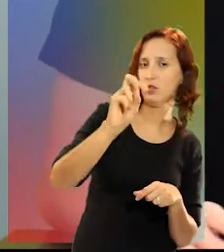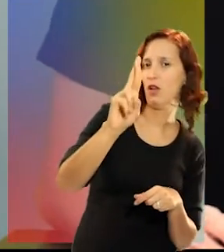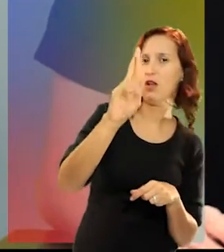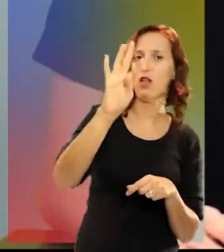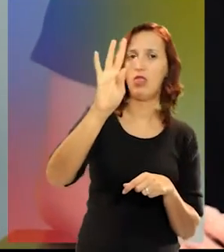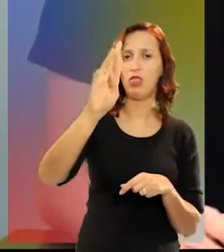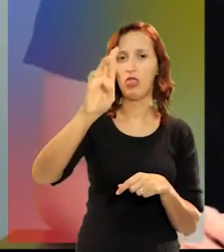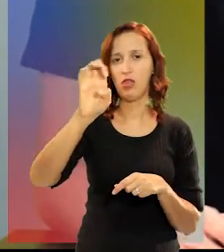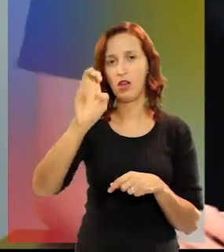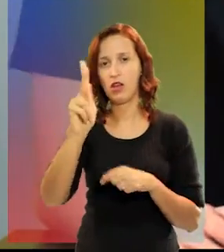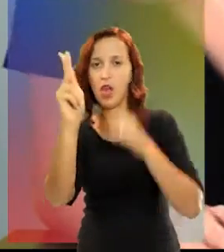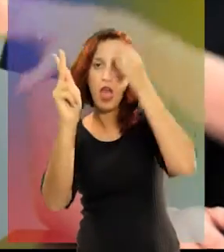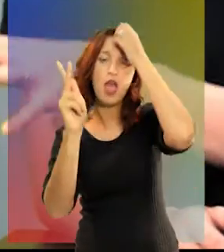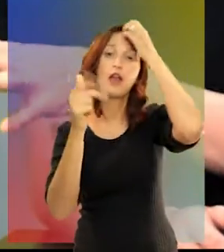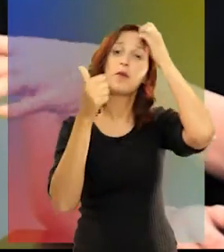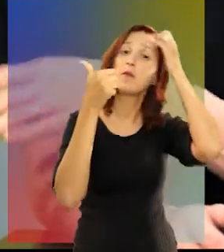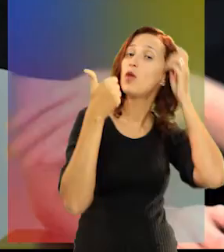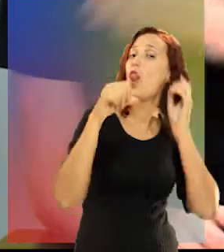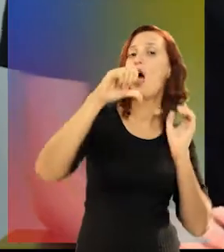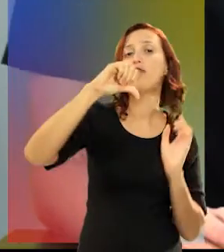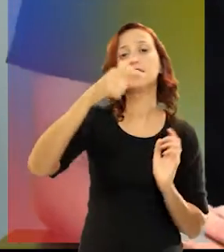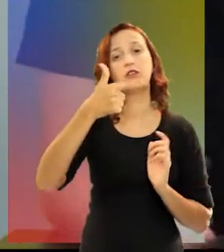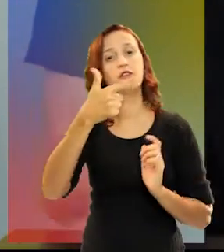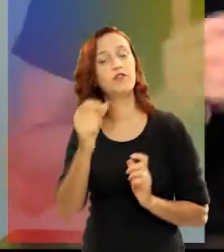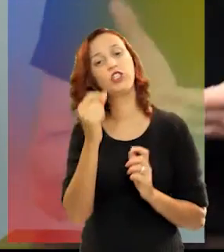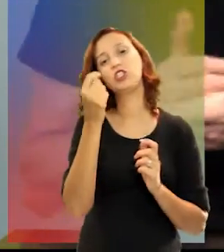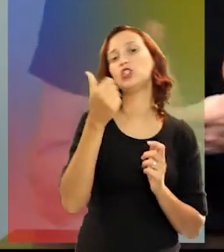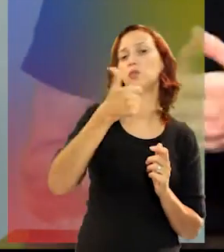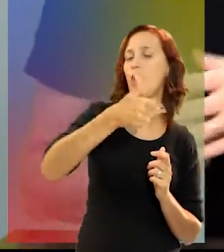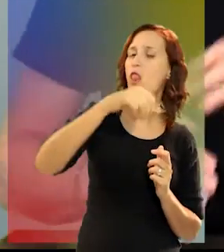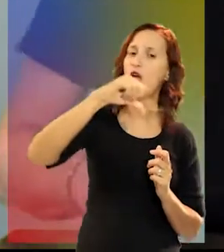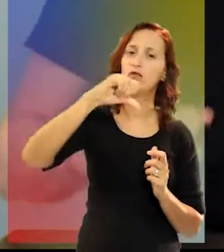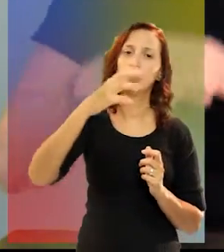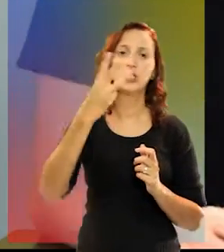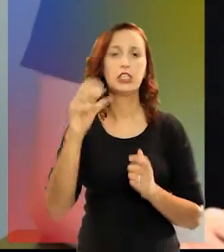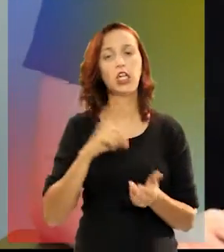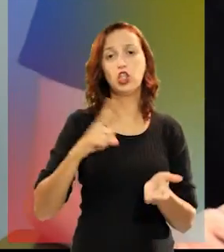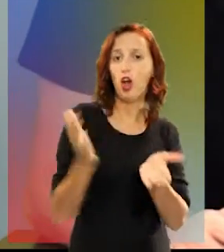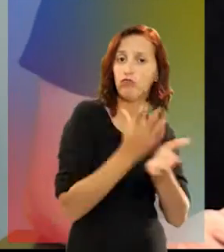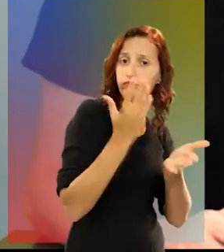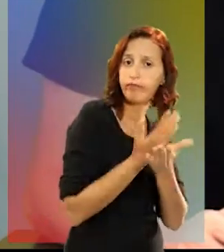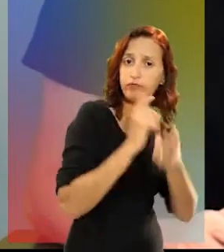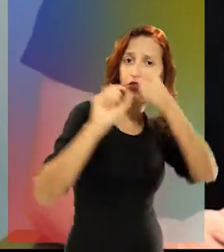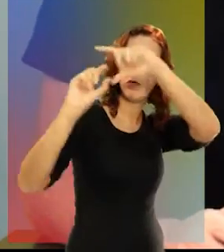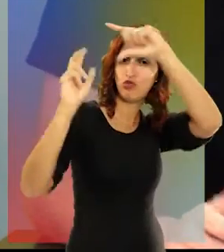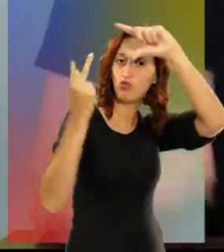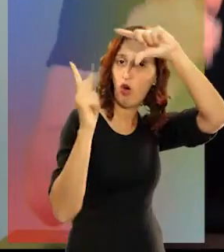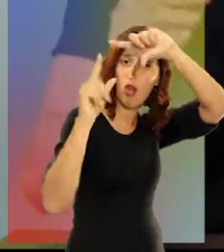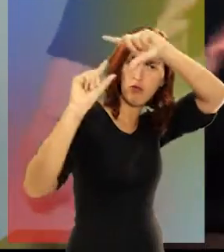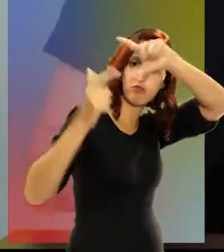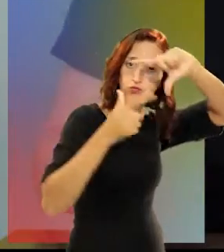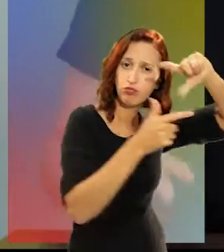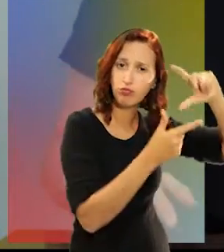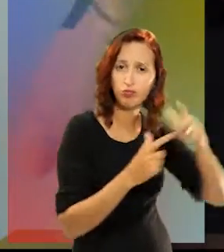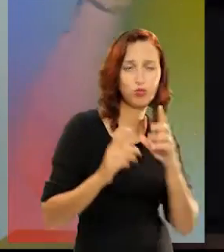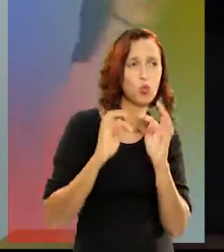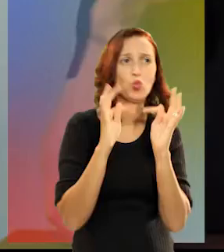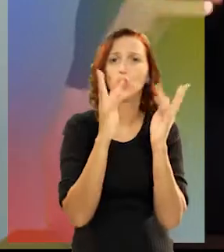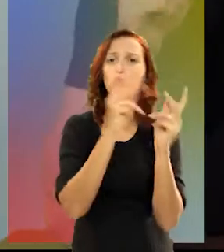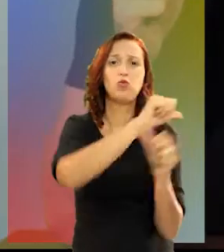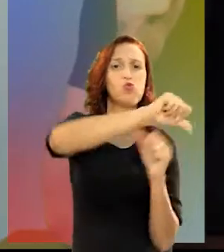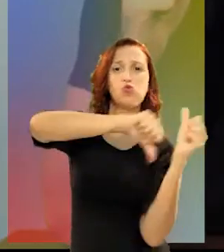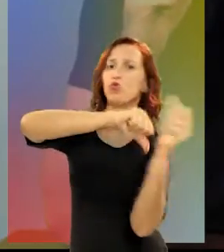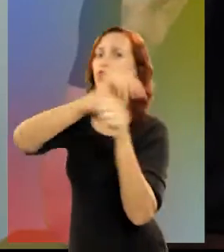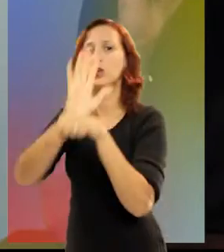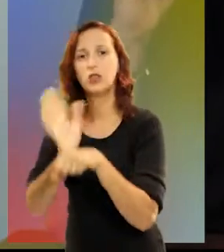científicas de 1920, 30 e 40, né? Que tinham tanto de revistinhas e depois foram pro cinema com aqueles mágicos.